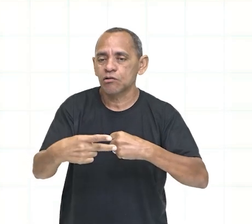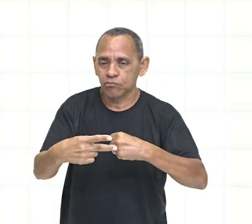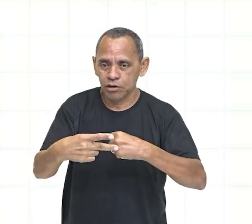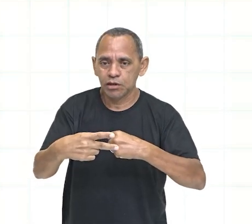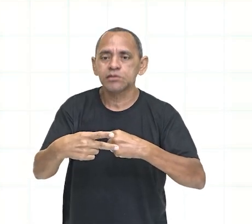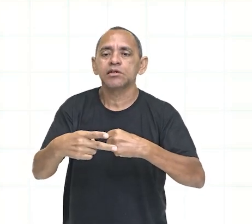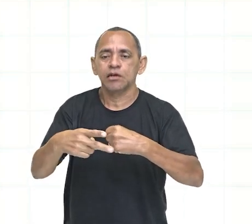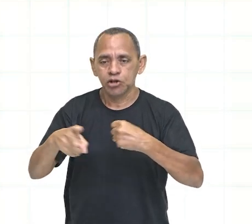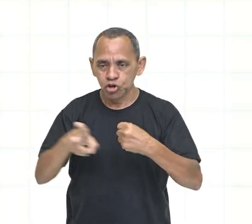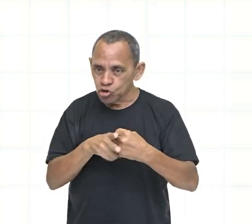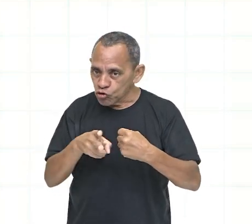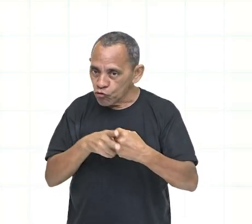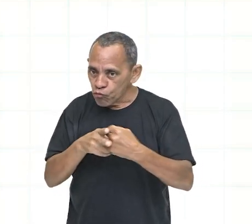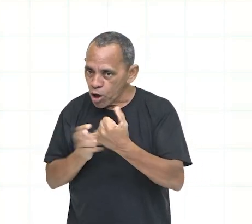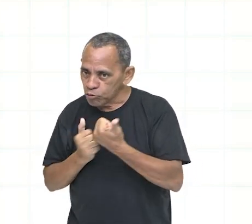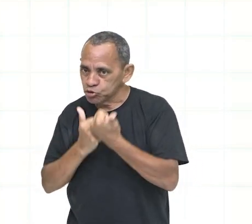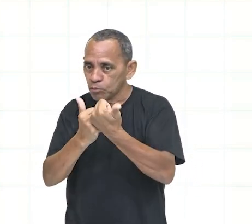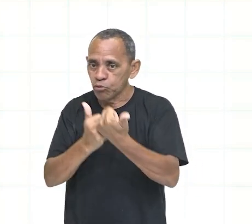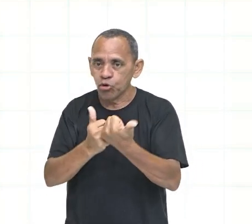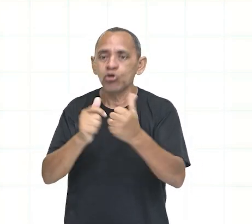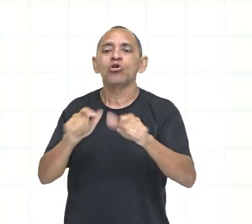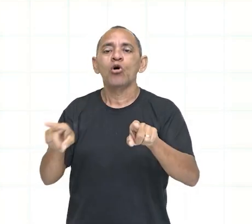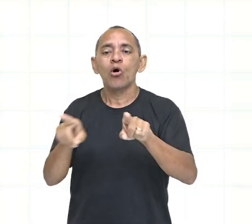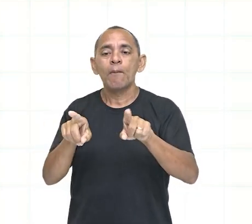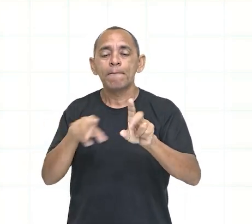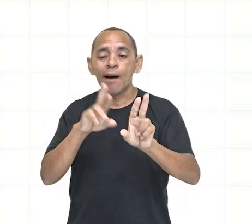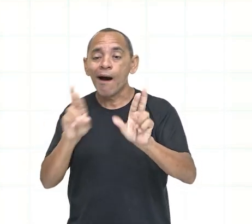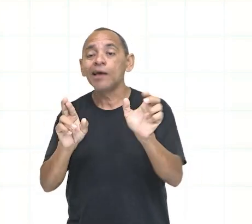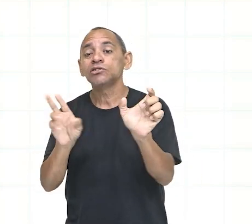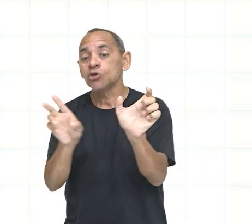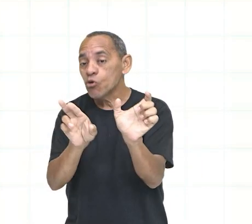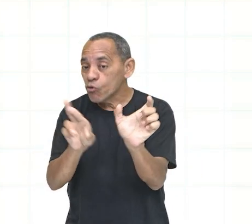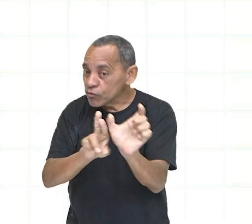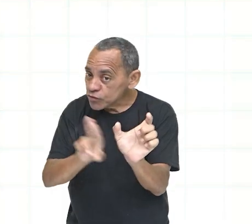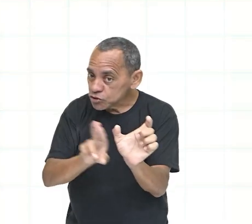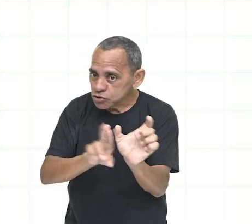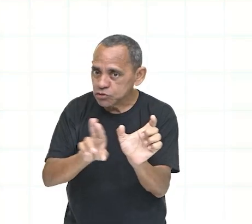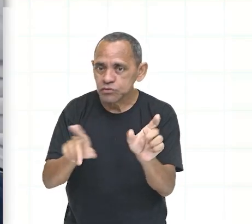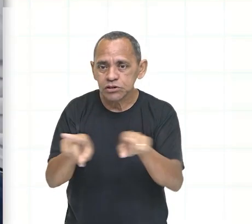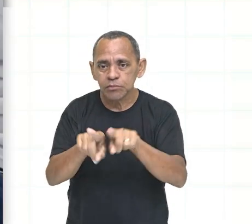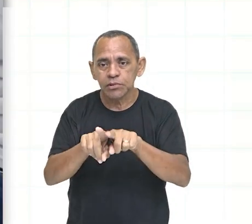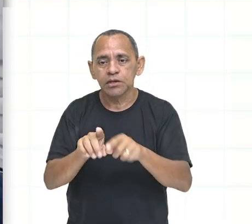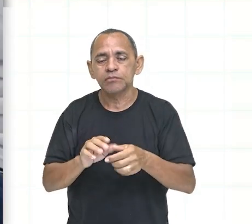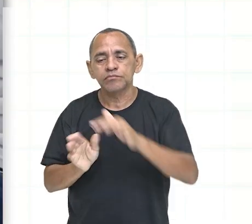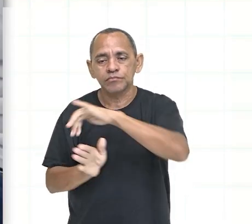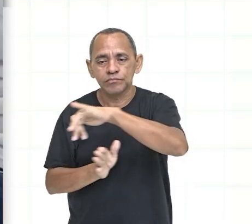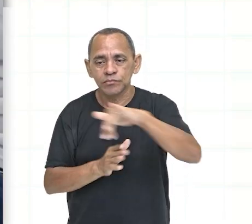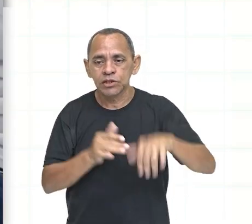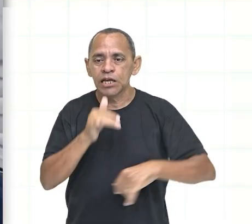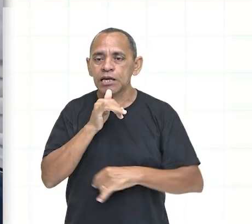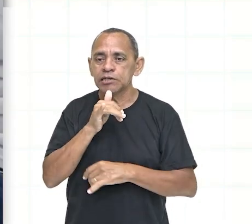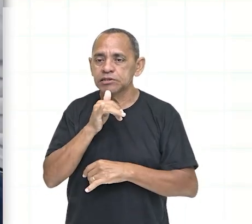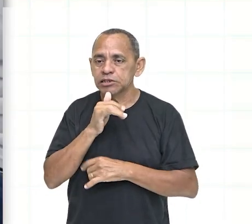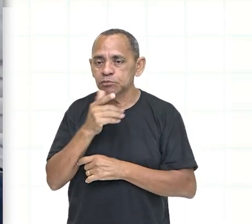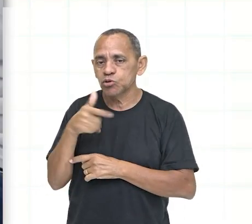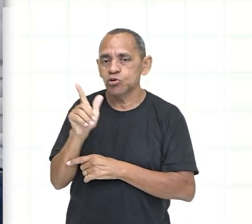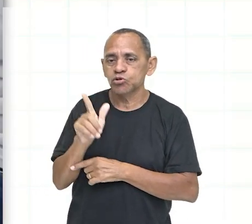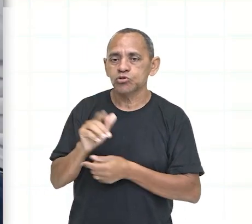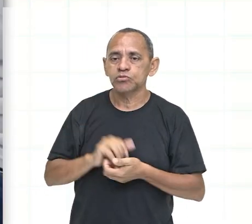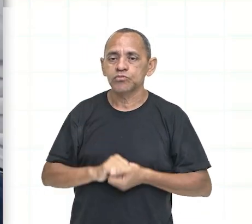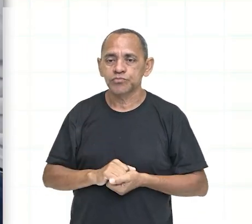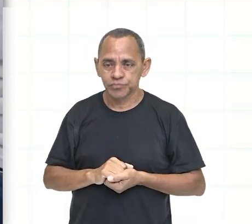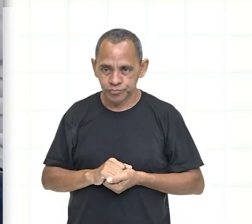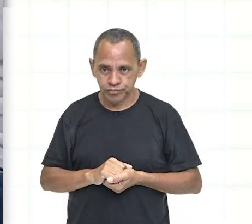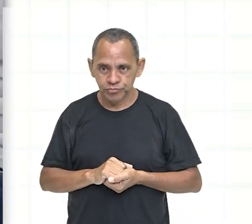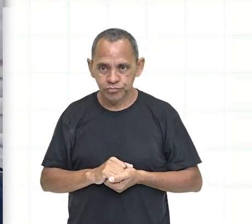modal mais o infinitivo, ok? Continuando agora, mais um exemplo que segue essa estrutura, if